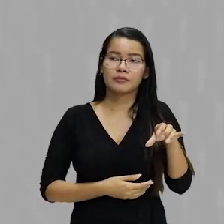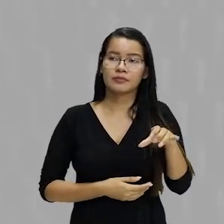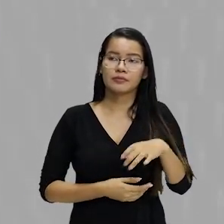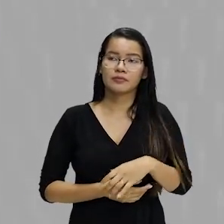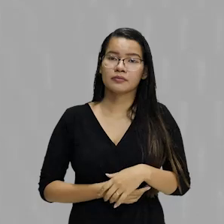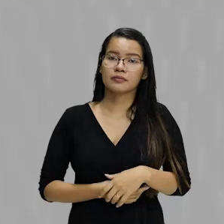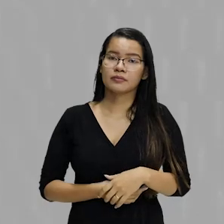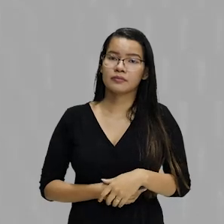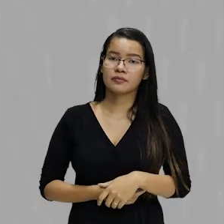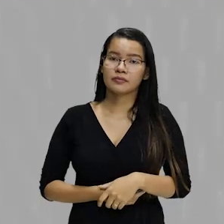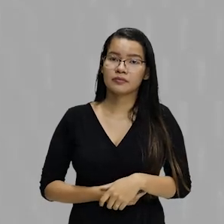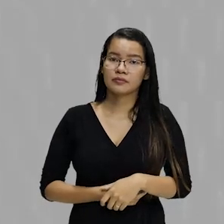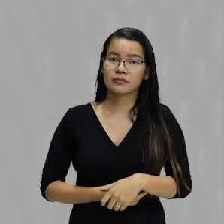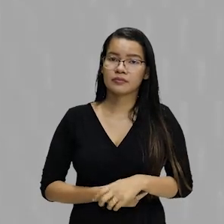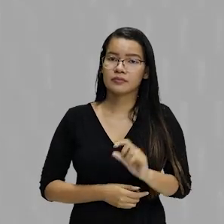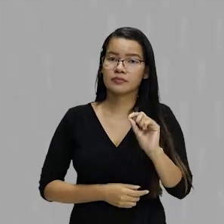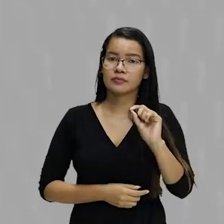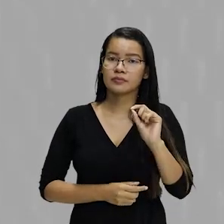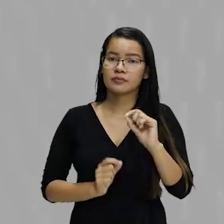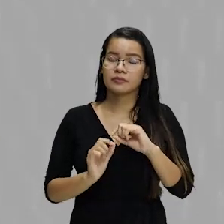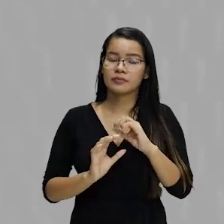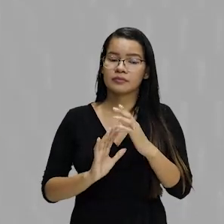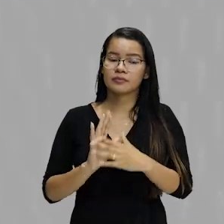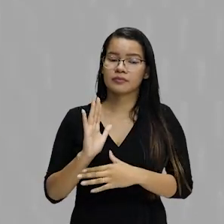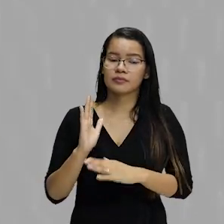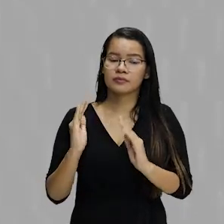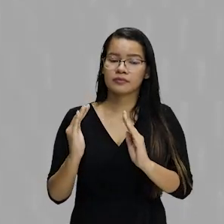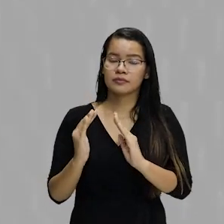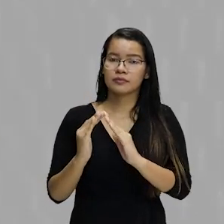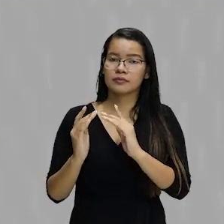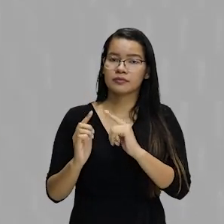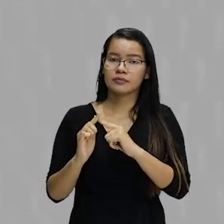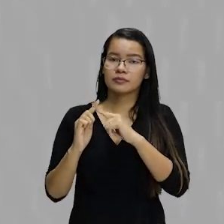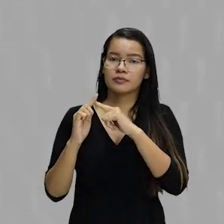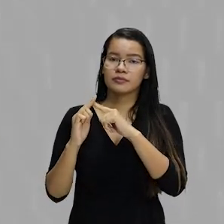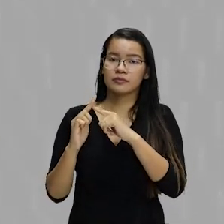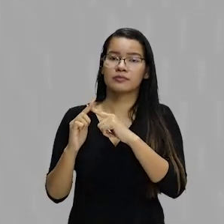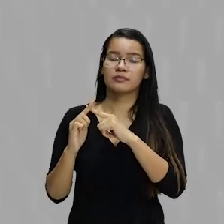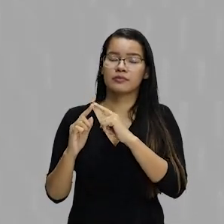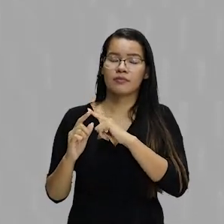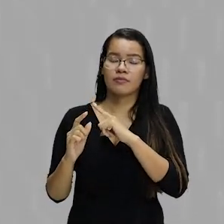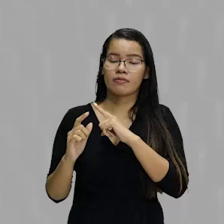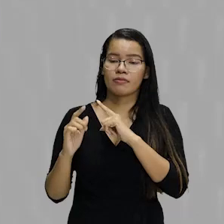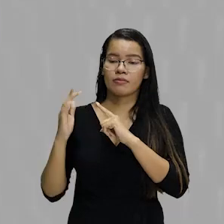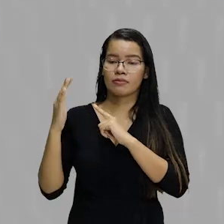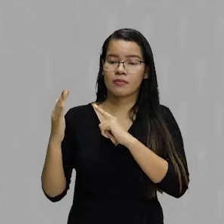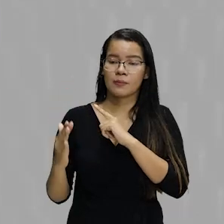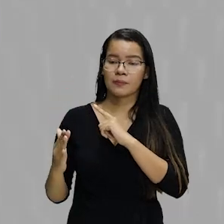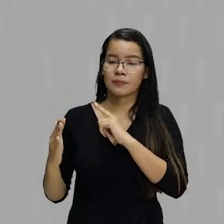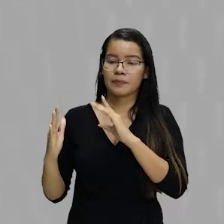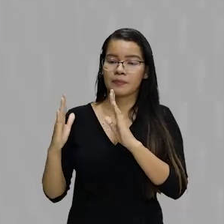morro, né, que foi construído um templozinho e tem uma porta que é de frente